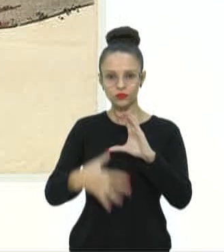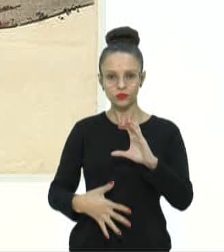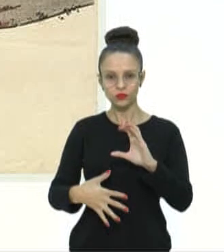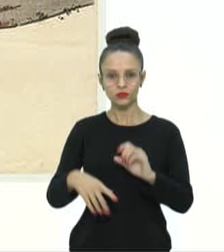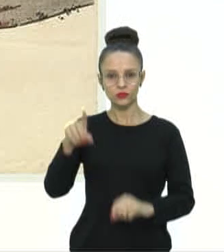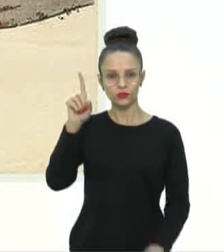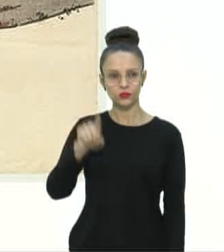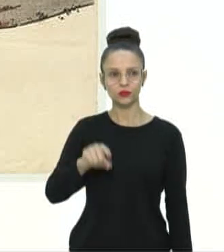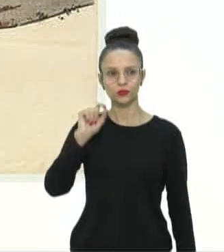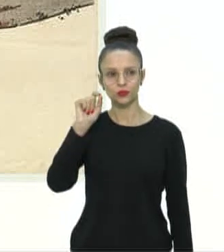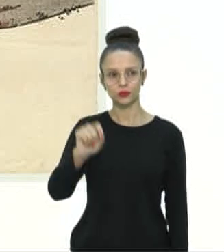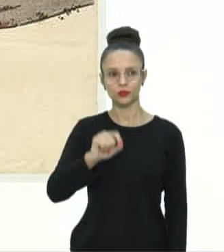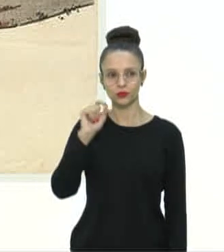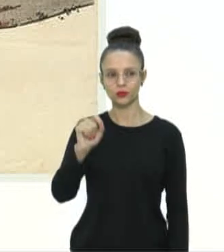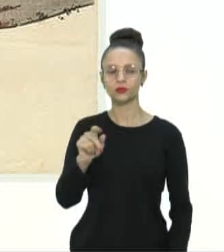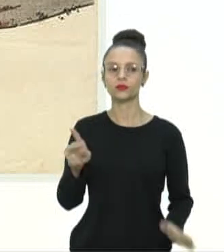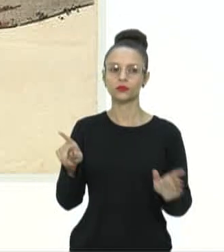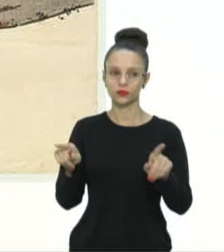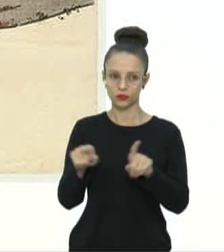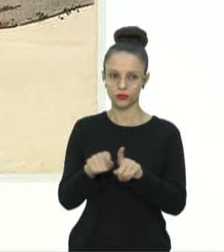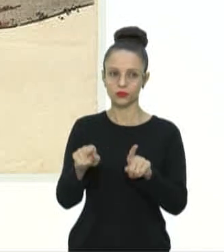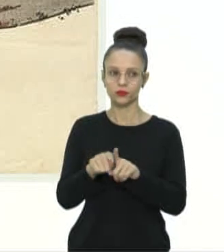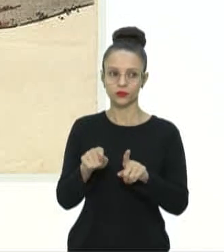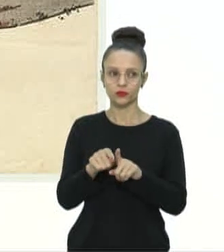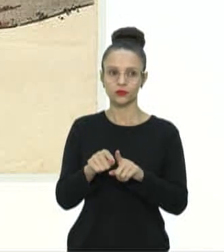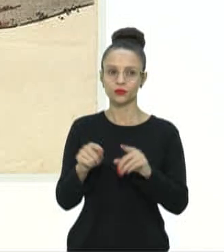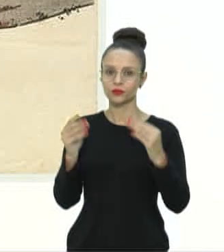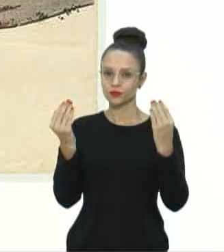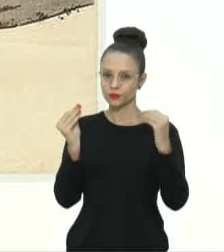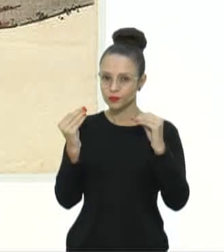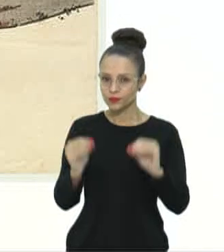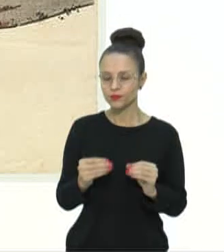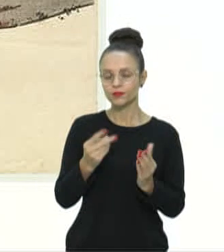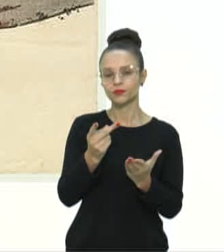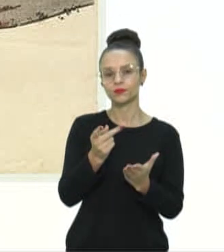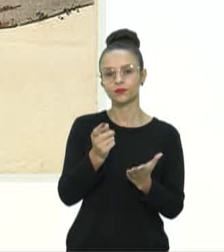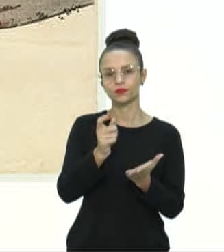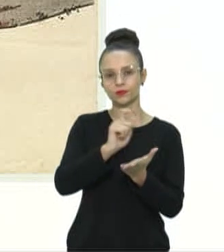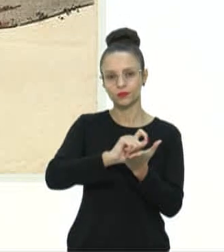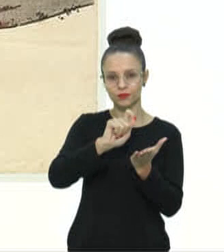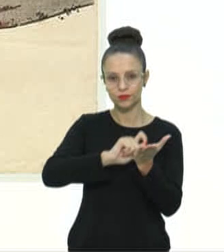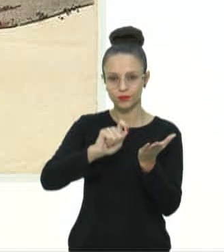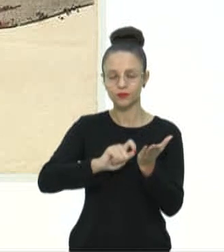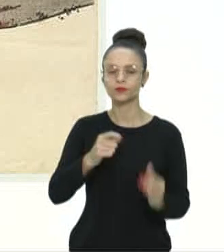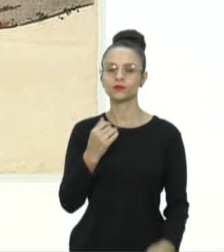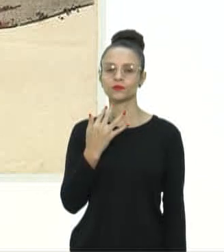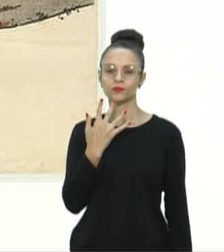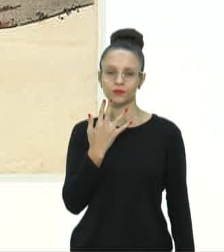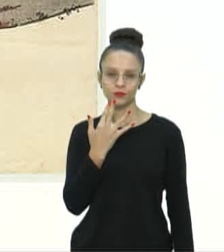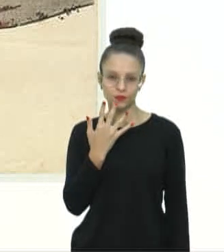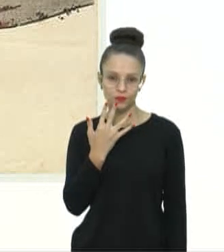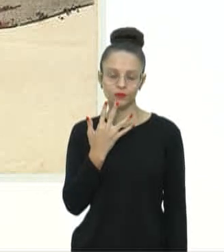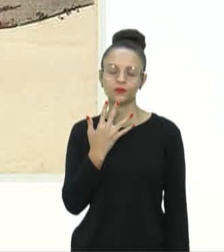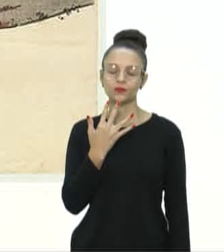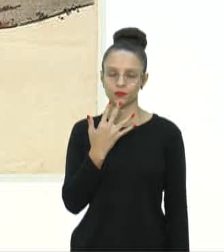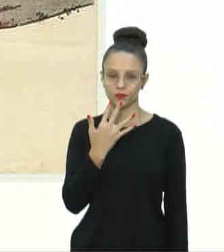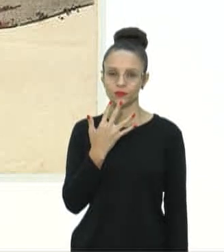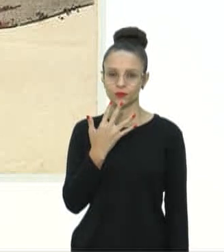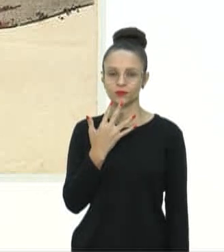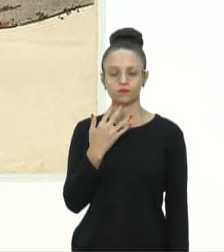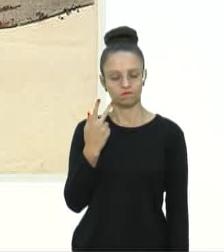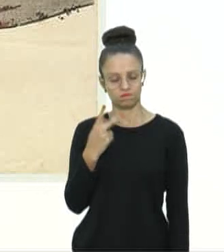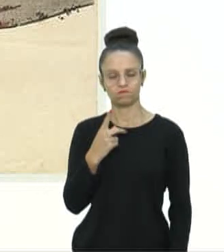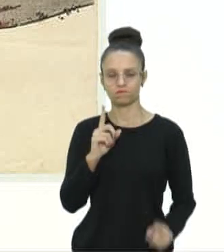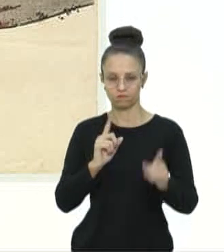a introdução também da sua escrita, as cores, o seu